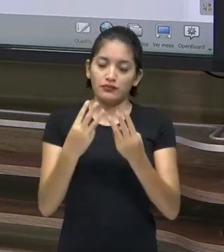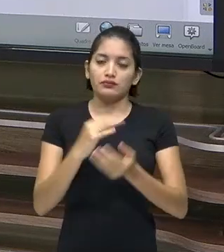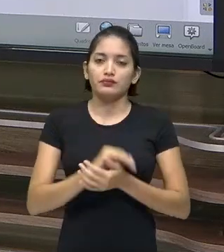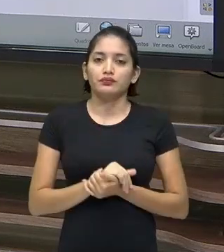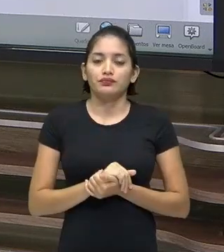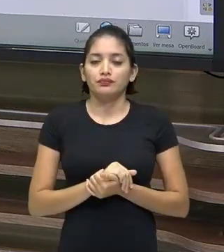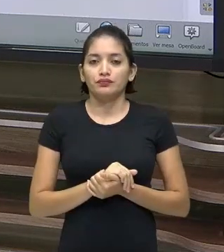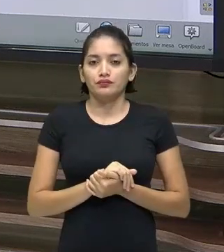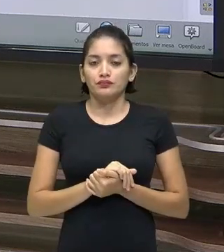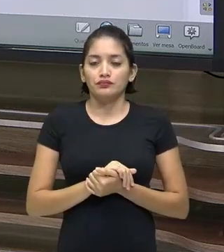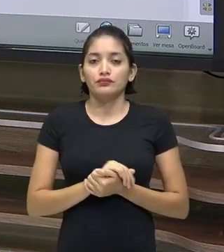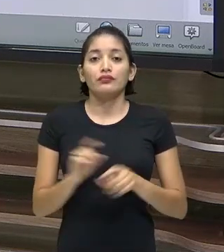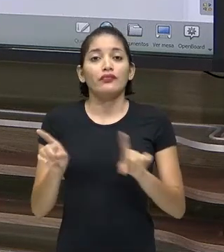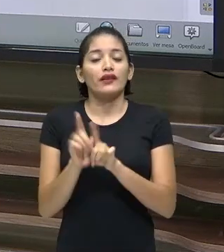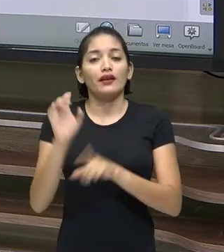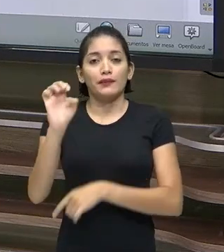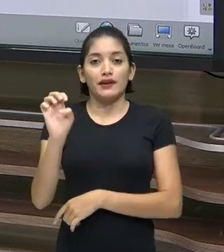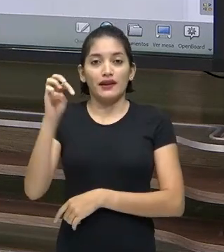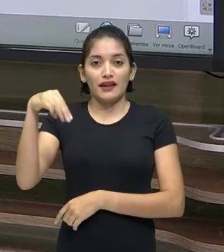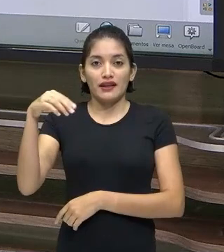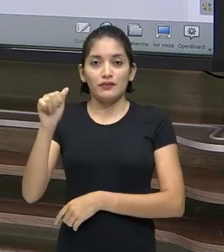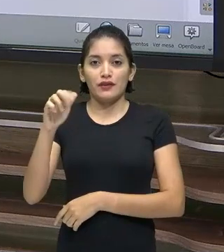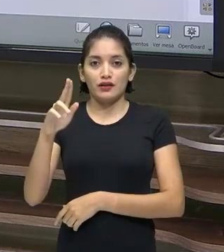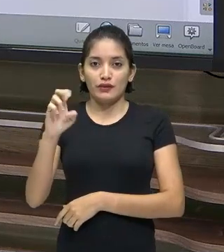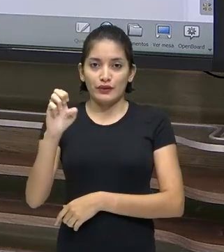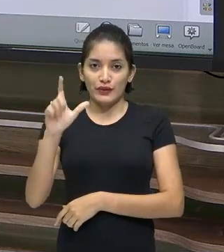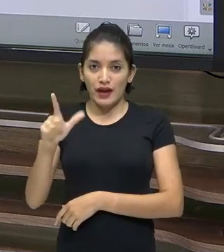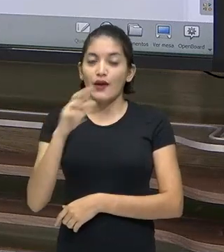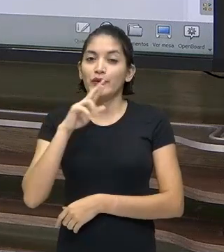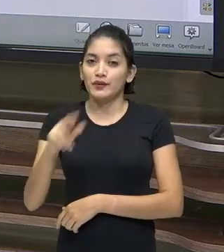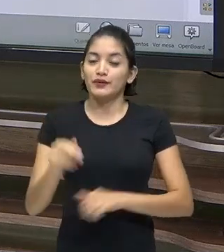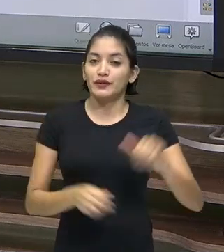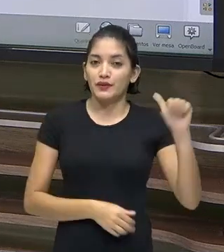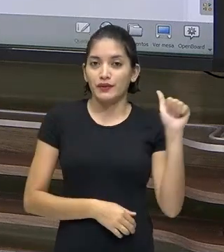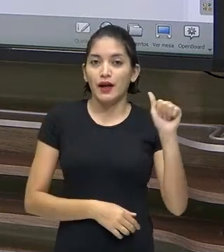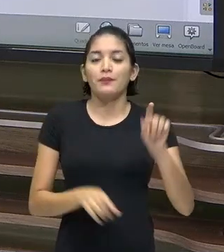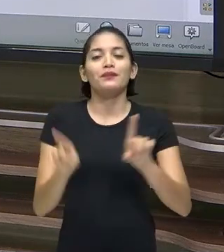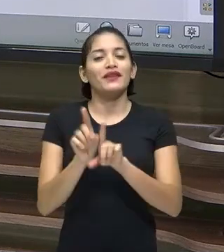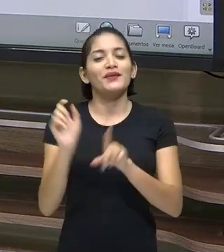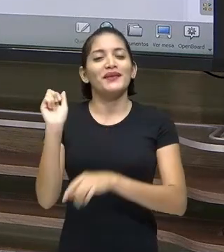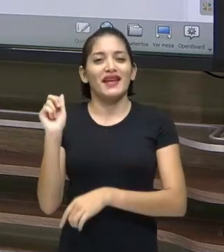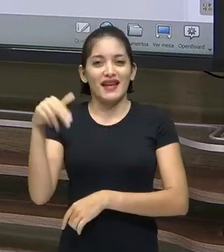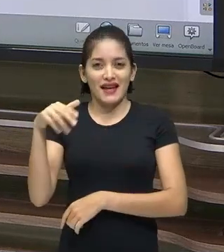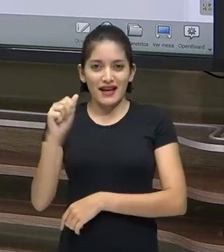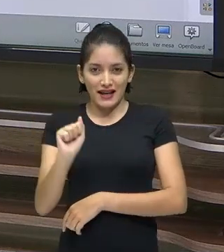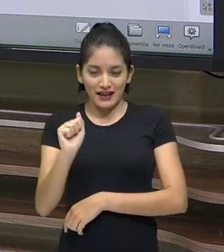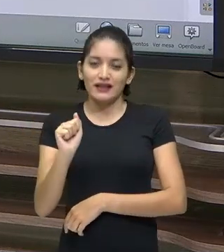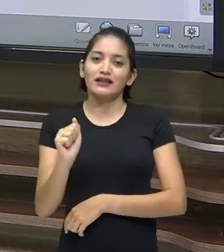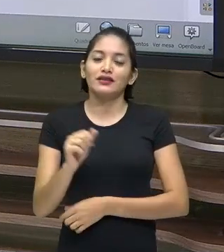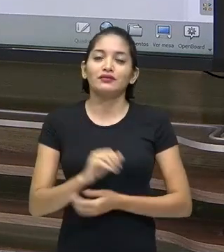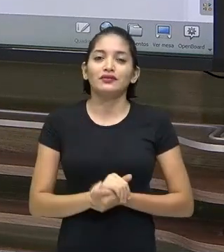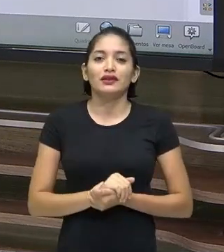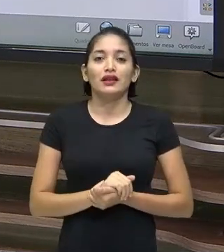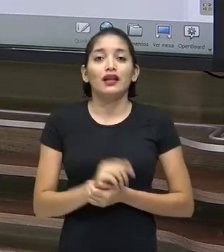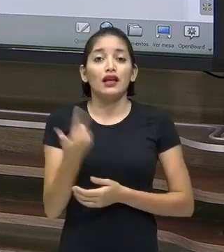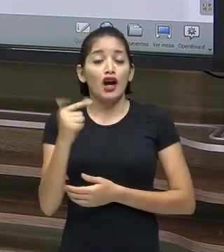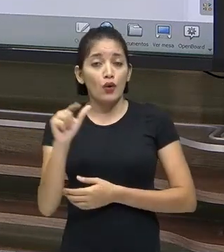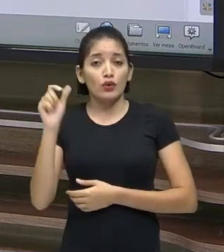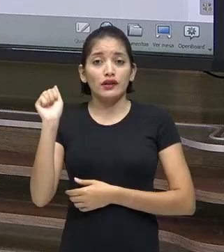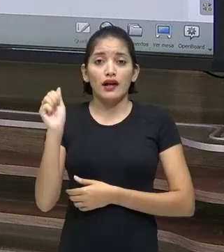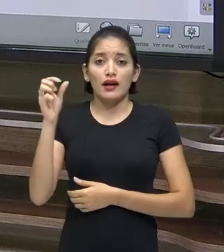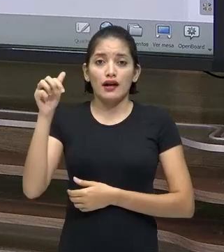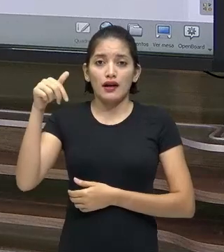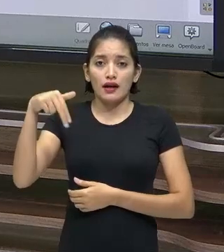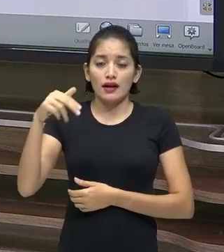Temos também o Emanuel, marcou a alternativa A, Ana Carolina, a Ana Maria, que ela traz aí